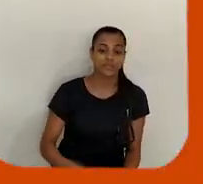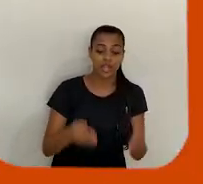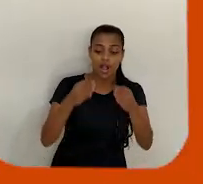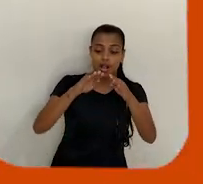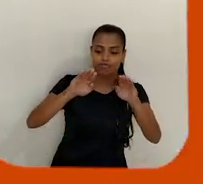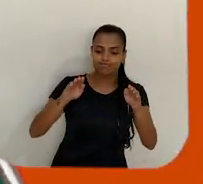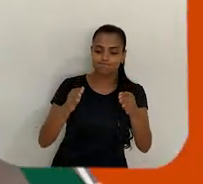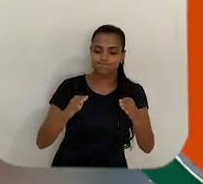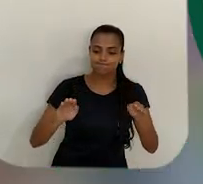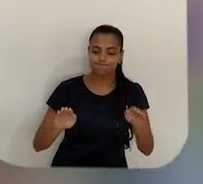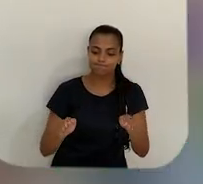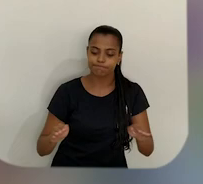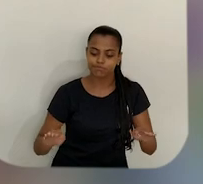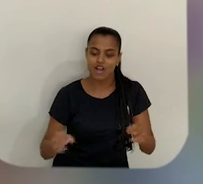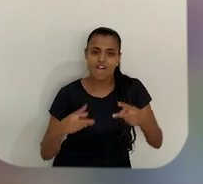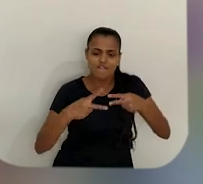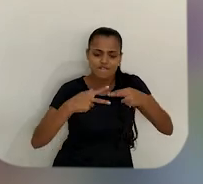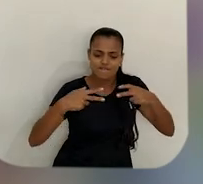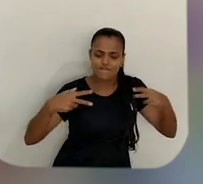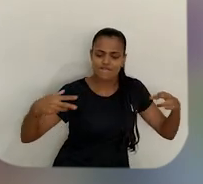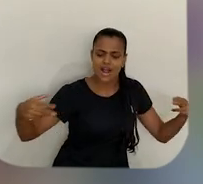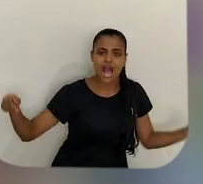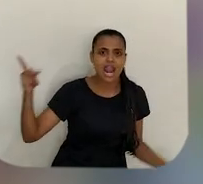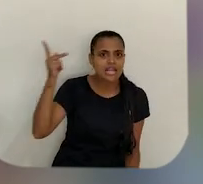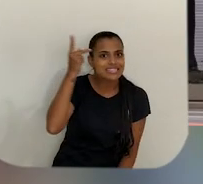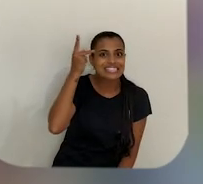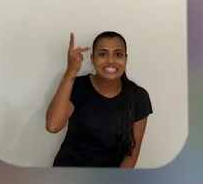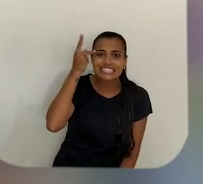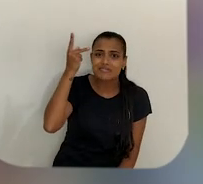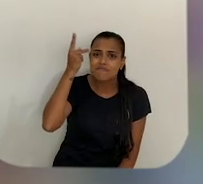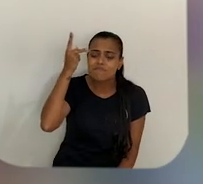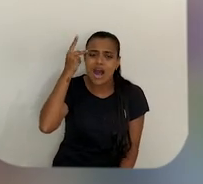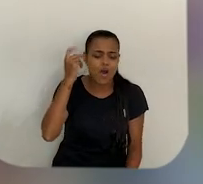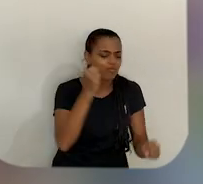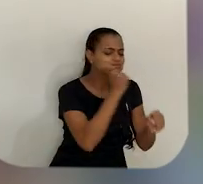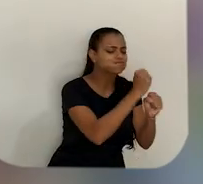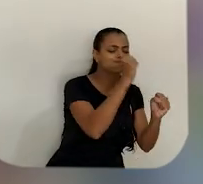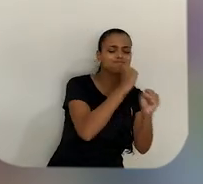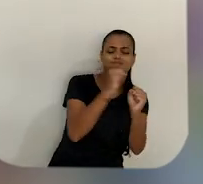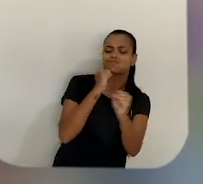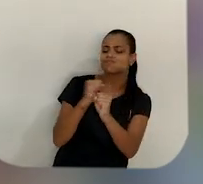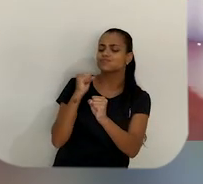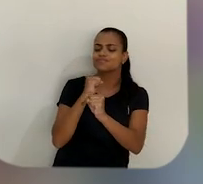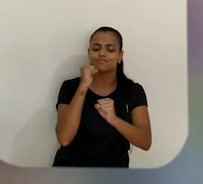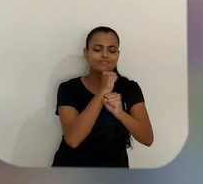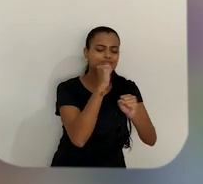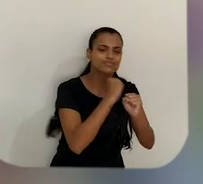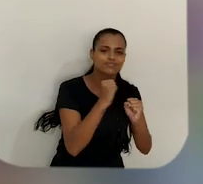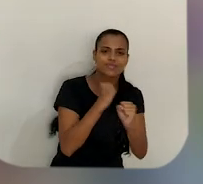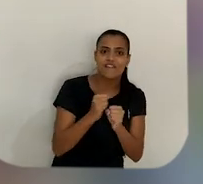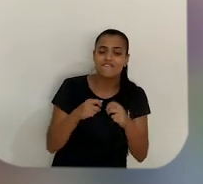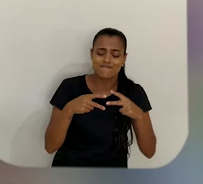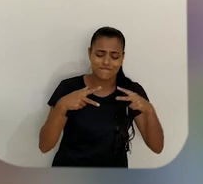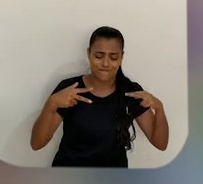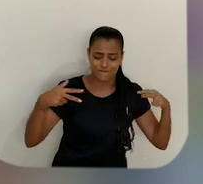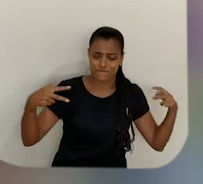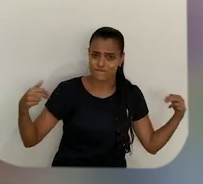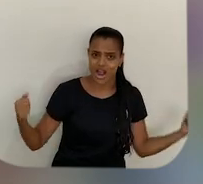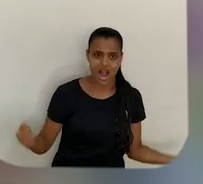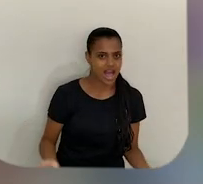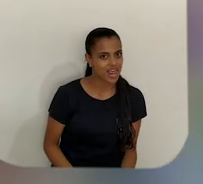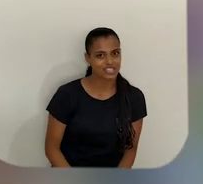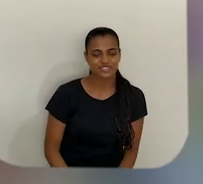explicava escultura na Avenida Paulista auditório do Ibirapuera escultura no